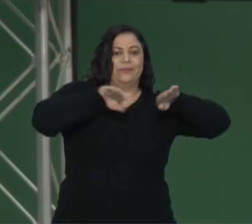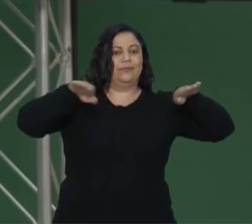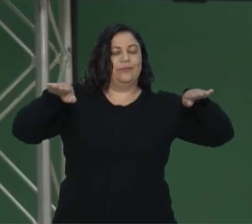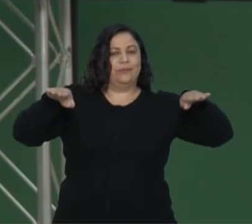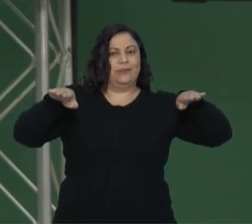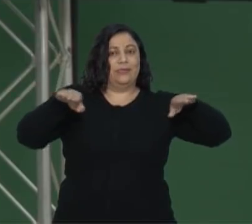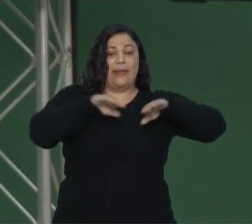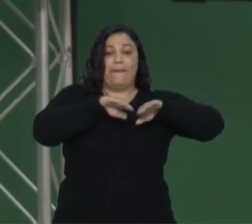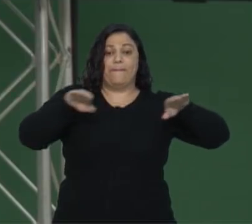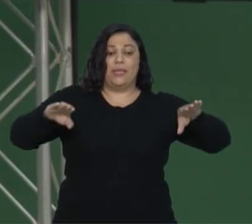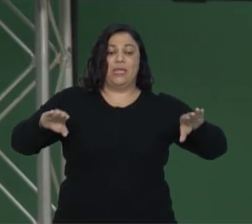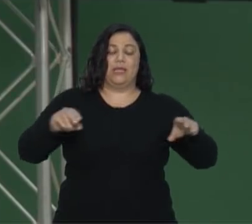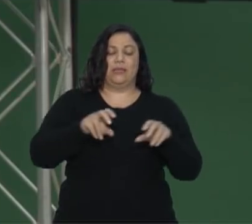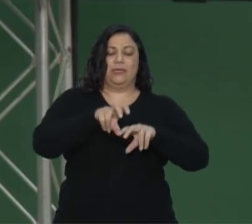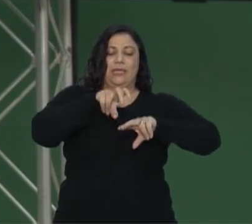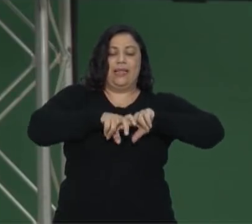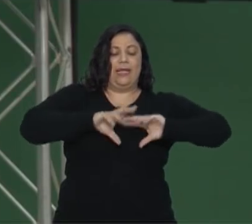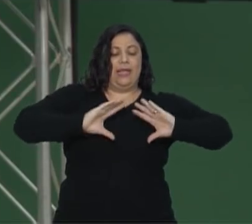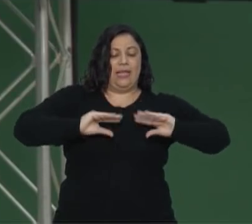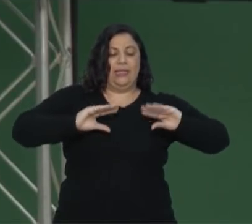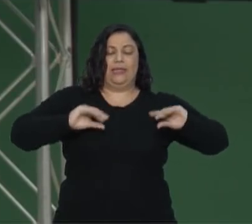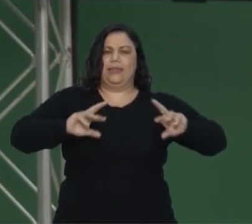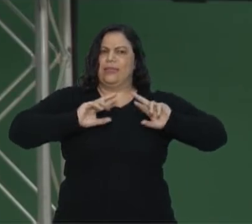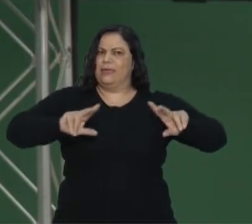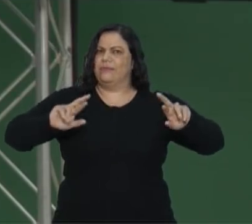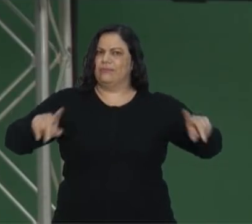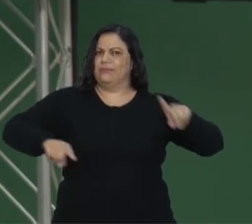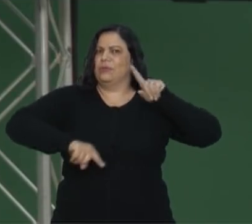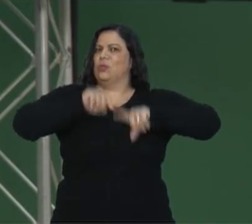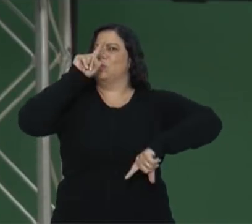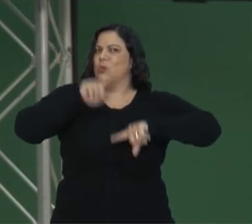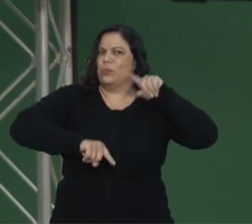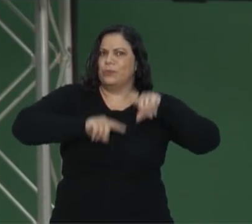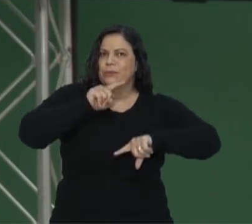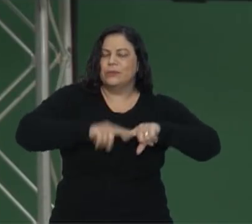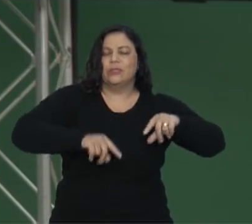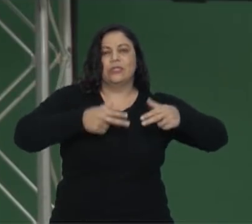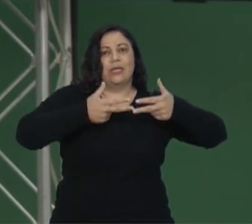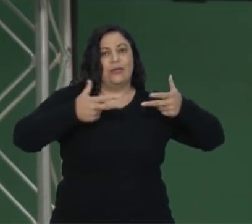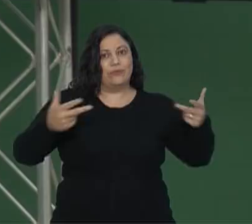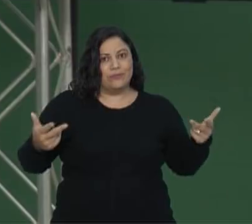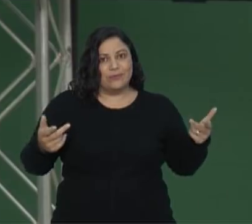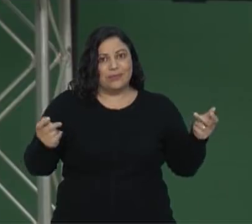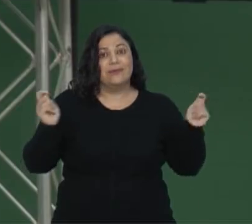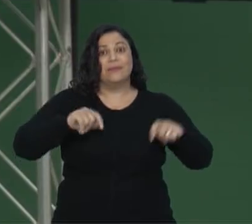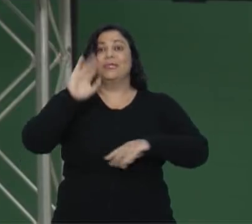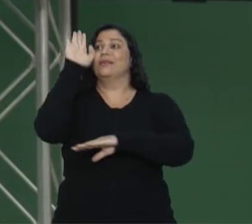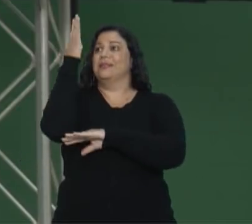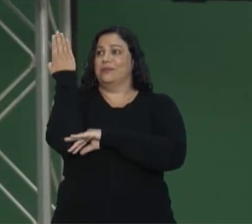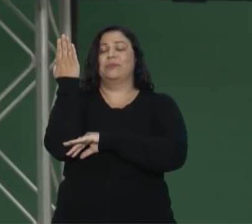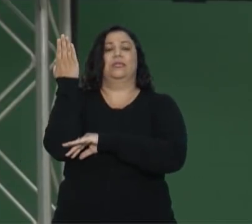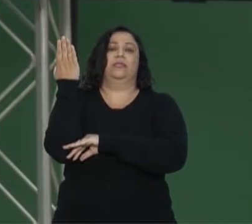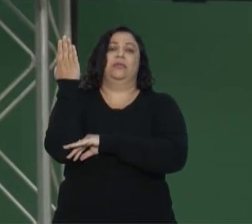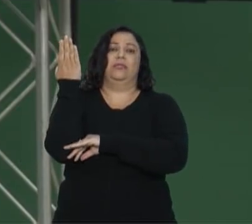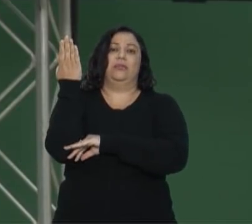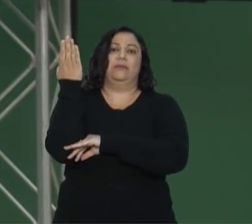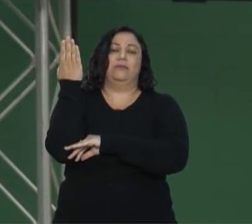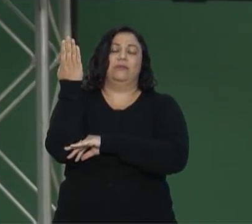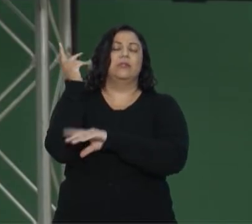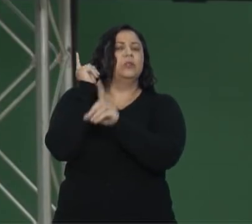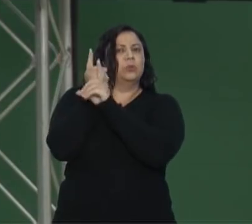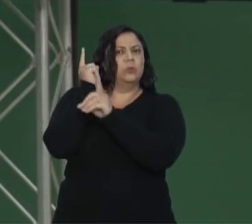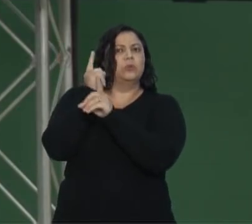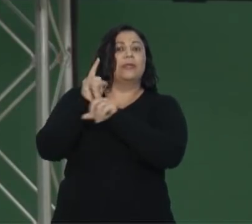dali mesas, cadeiras, objetos feitos de madeira. Ainda é de madeira, que eu encontrei na